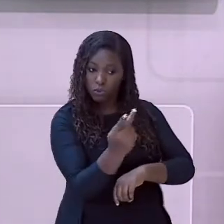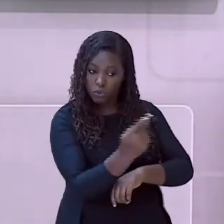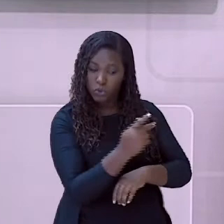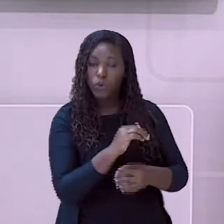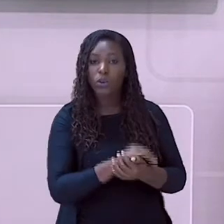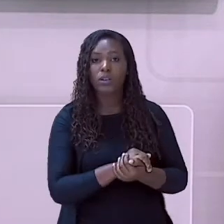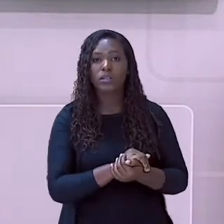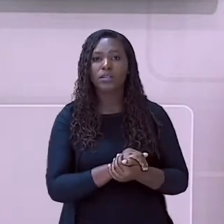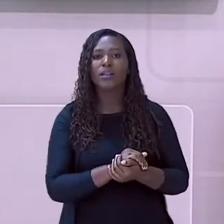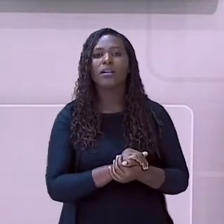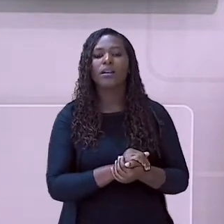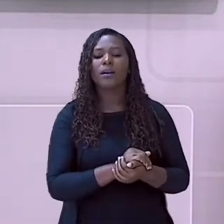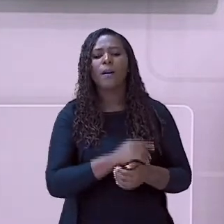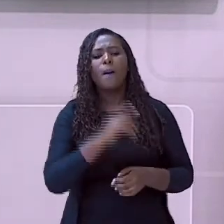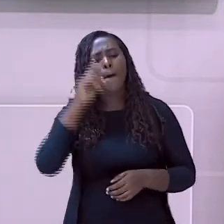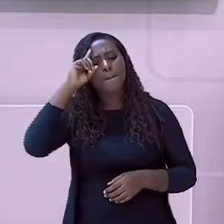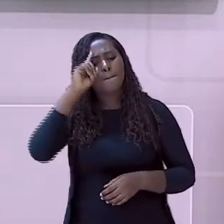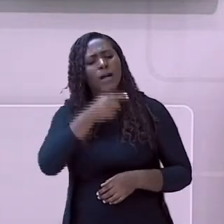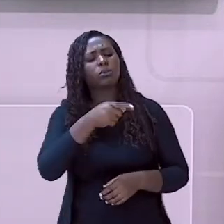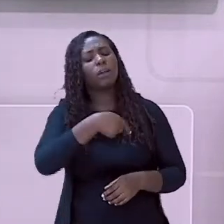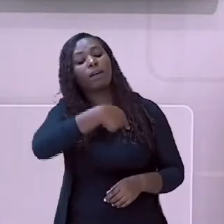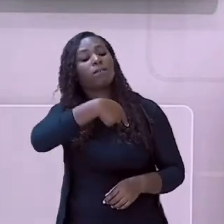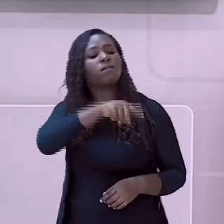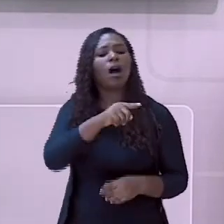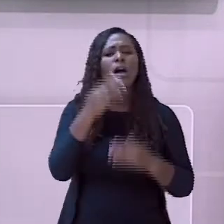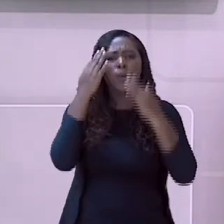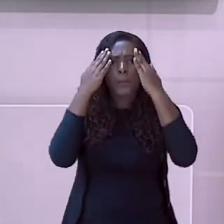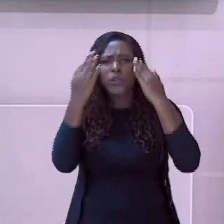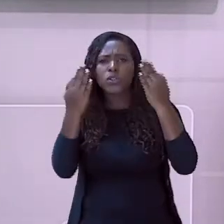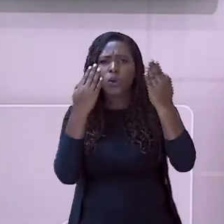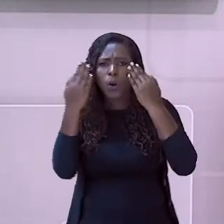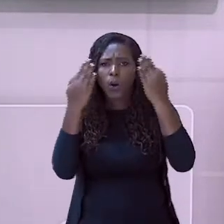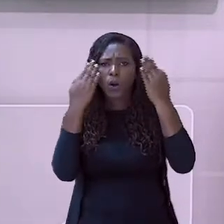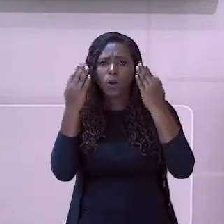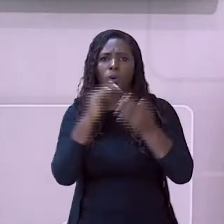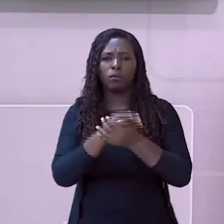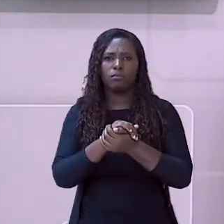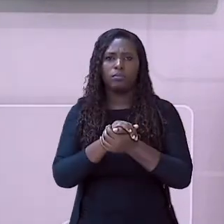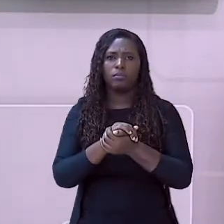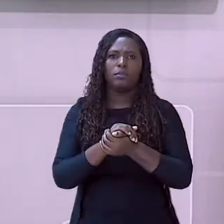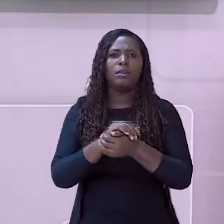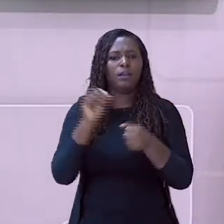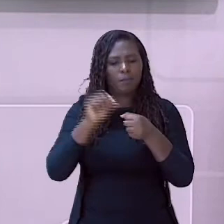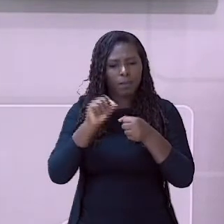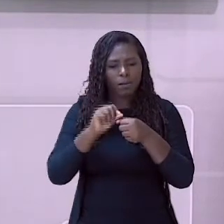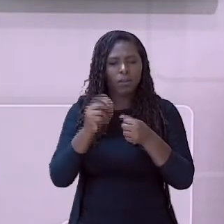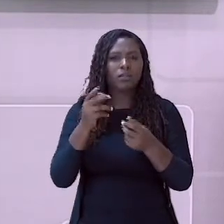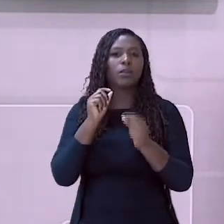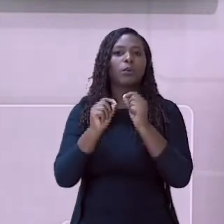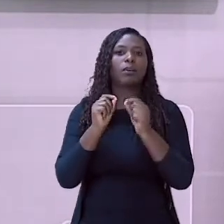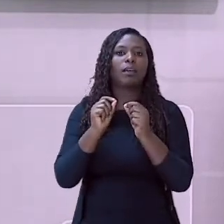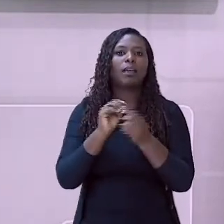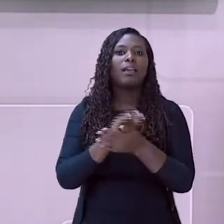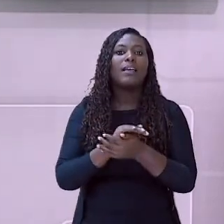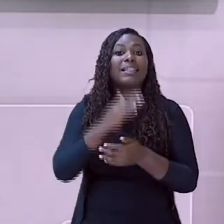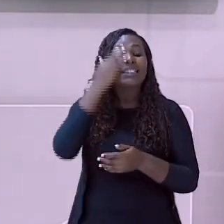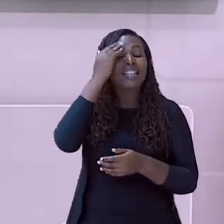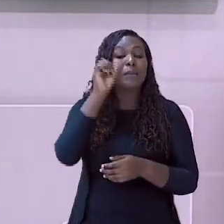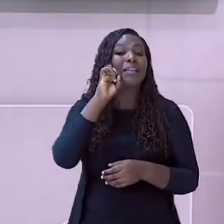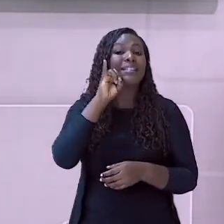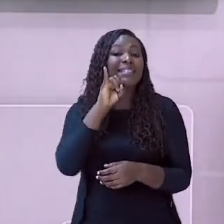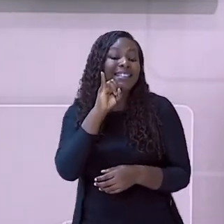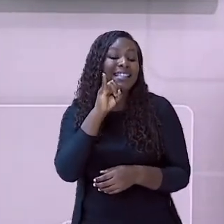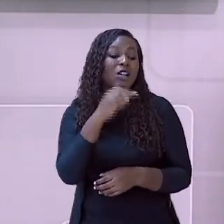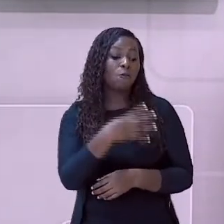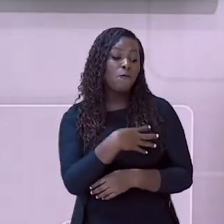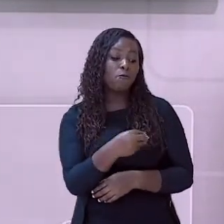ver se aquela criança está bem, para ver se aquela criança está passando por alguma dificuldade e para determinar ali com quem